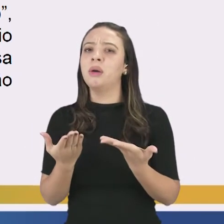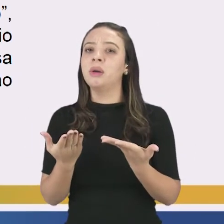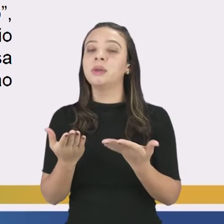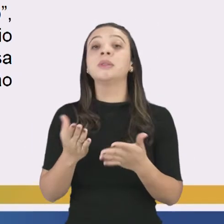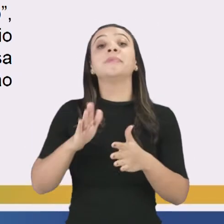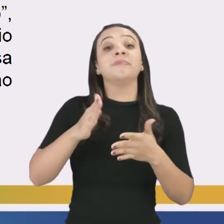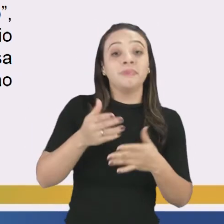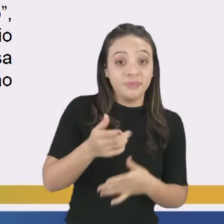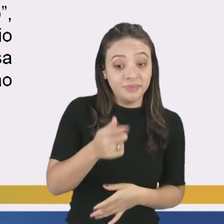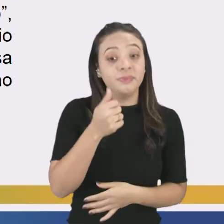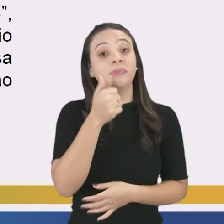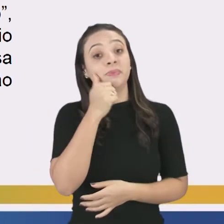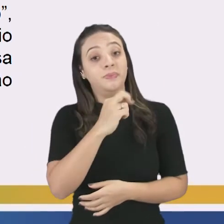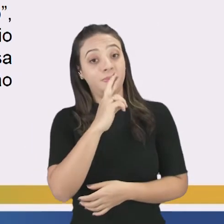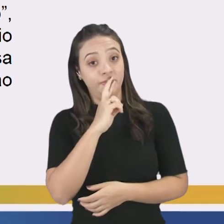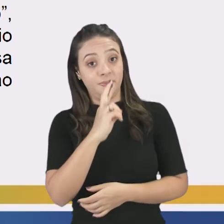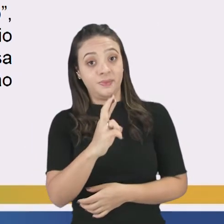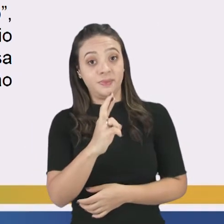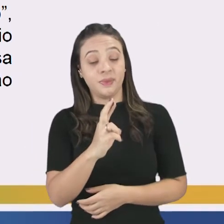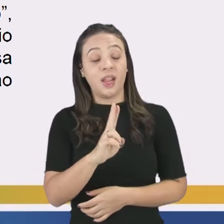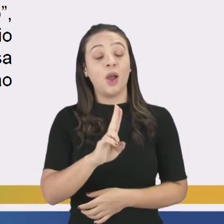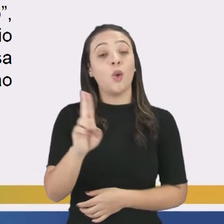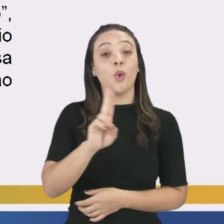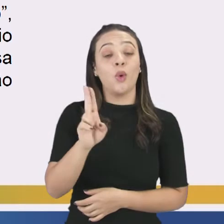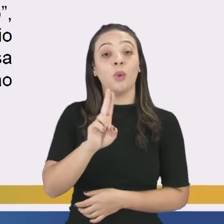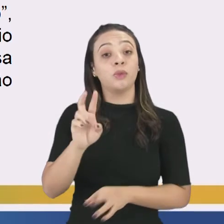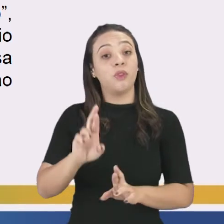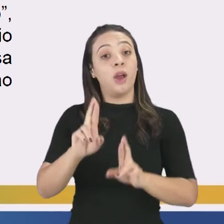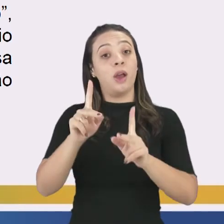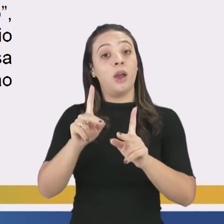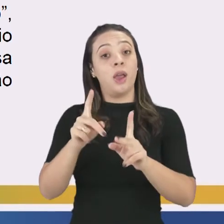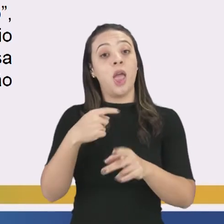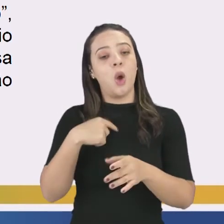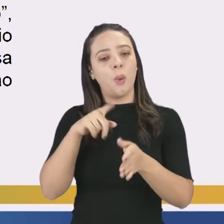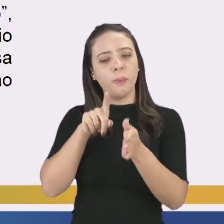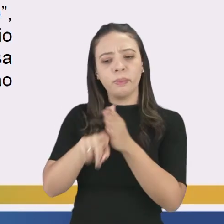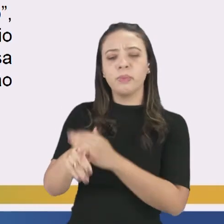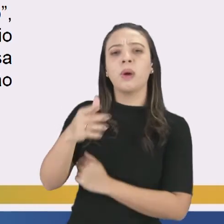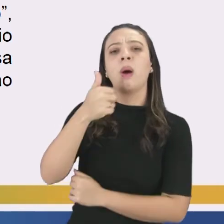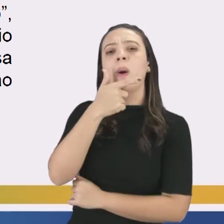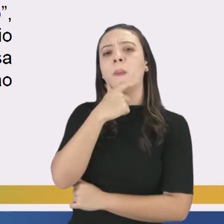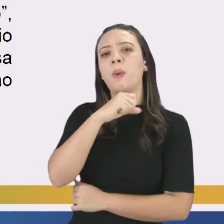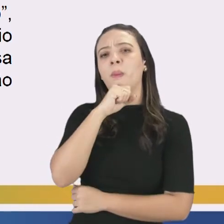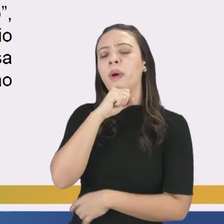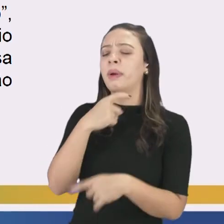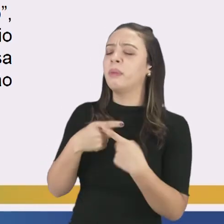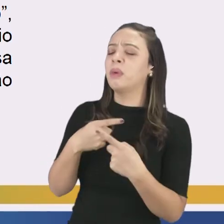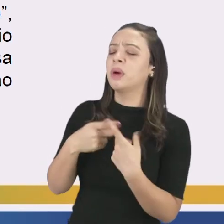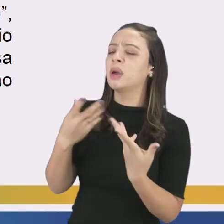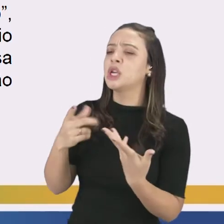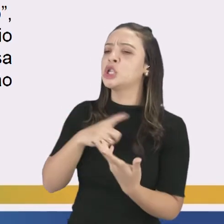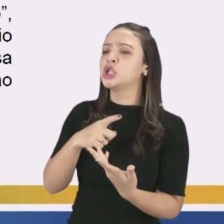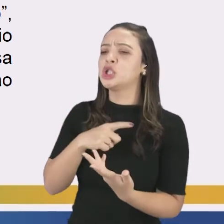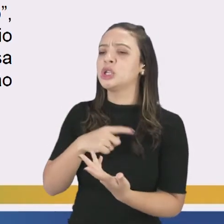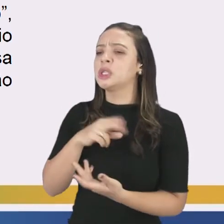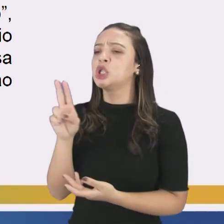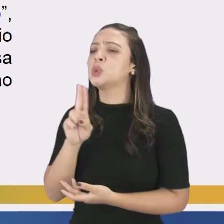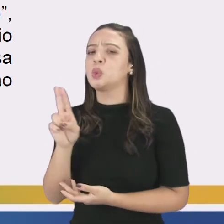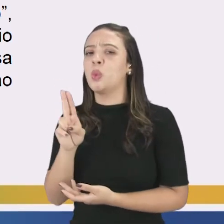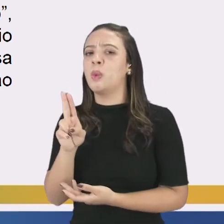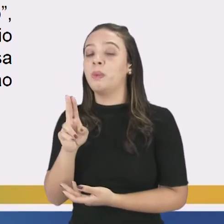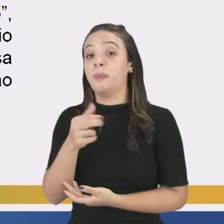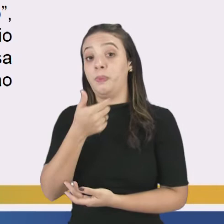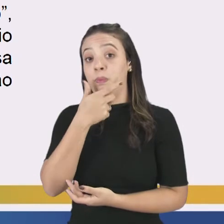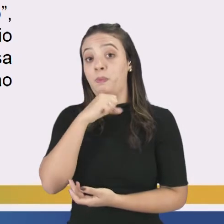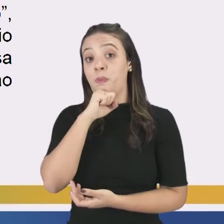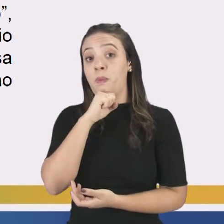aí ela responde: é um nome latino, não é? Eu perguntei ao meu pai desde quando havia Lispector na Ucrânia. Ele disse que